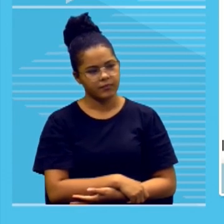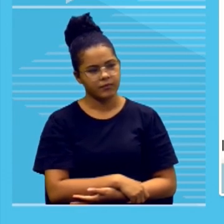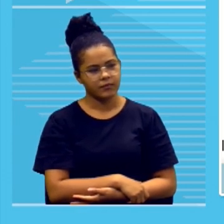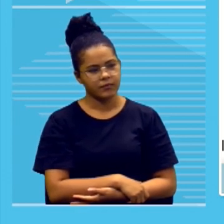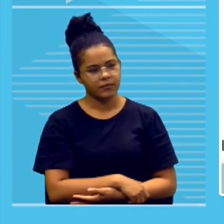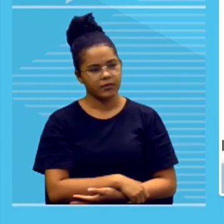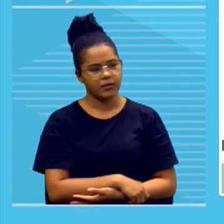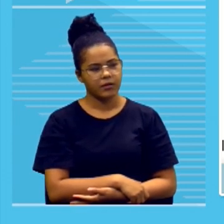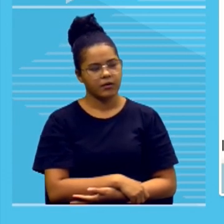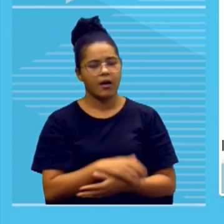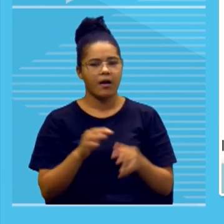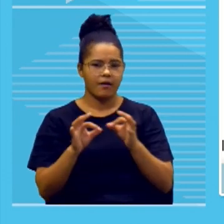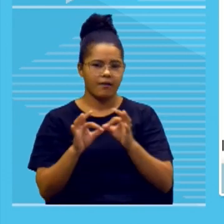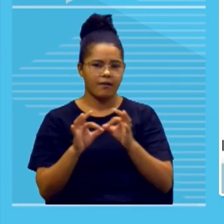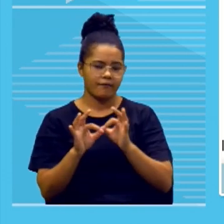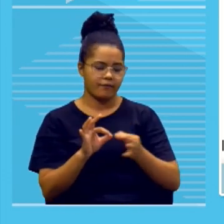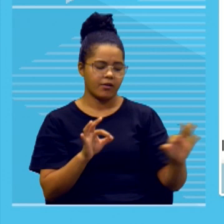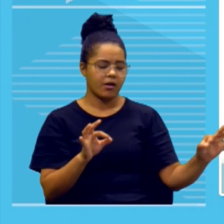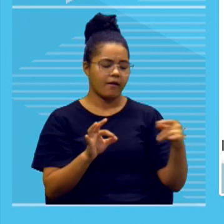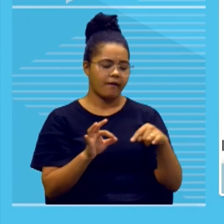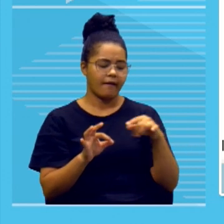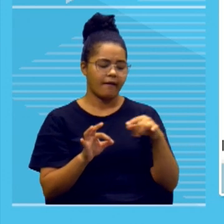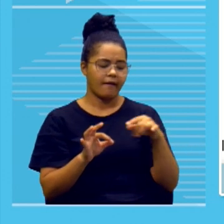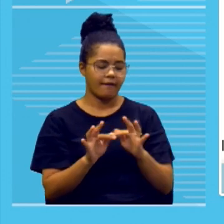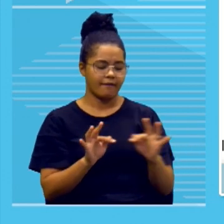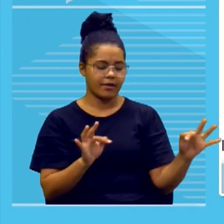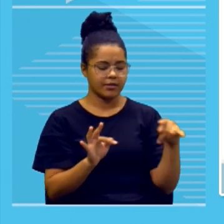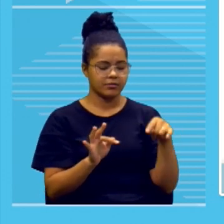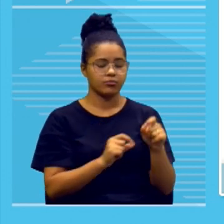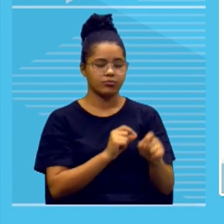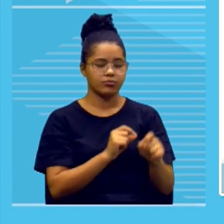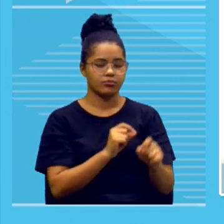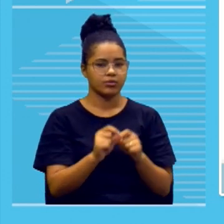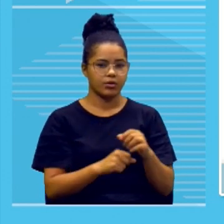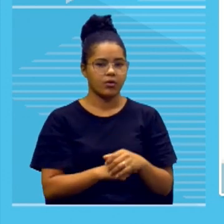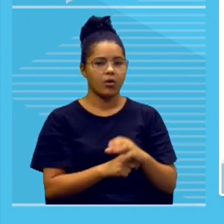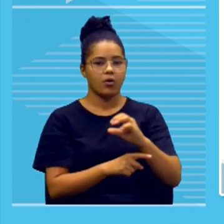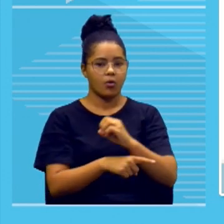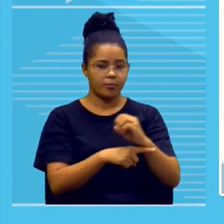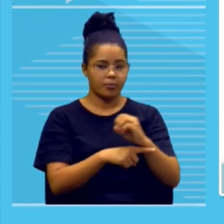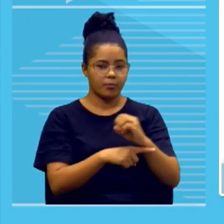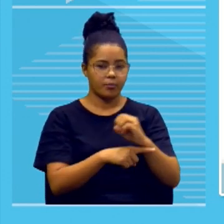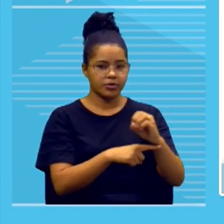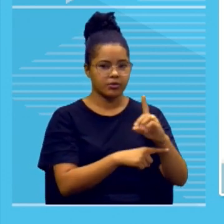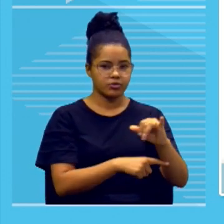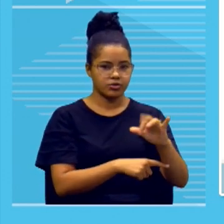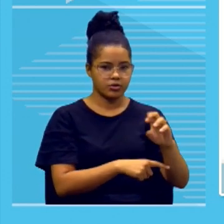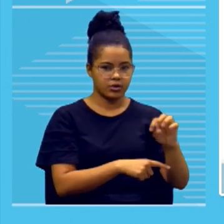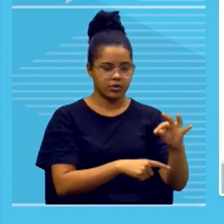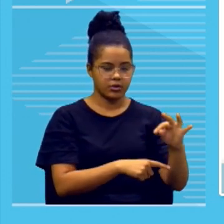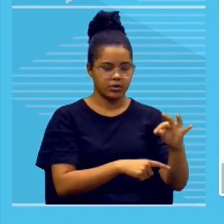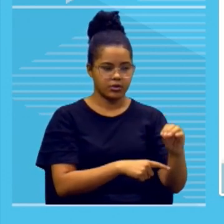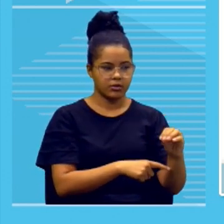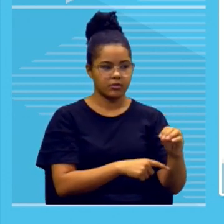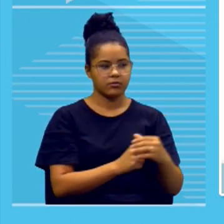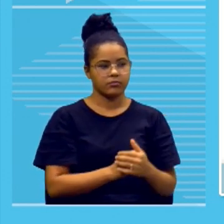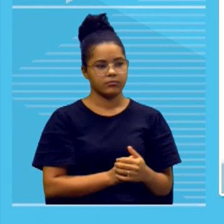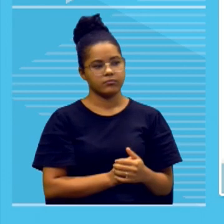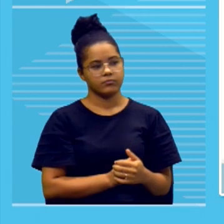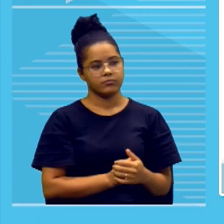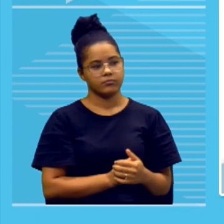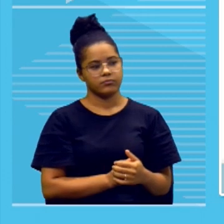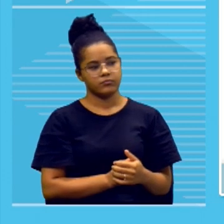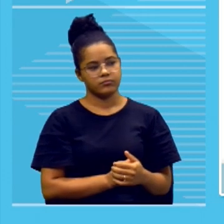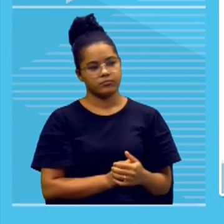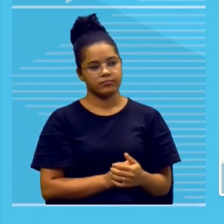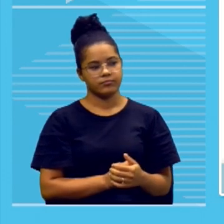se divirta bastante nas férias. Isso aqui é o objeto direto. E eu separo o objeto direto do meu verbo